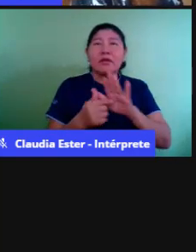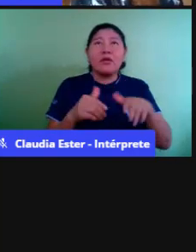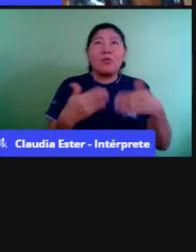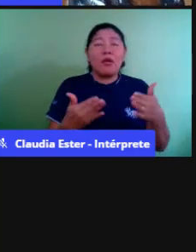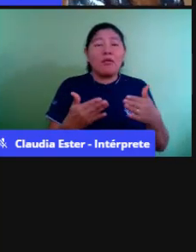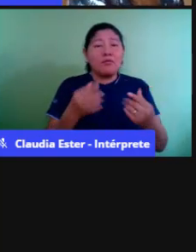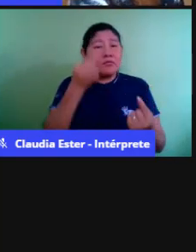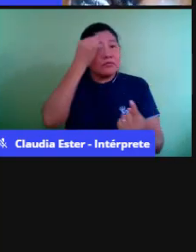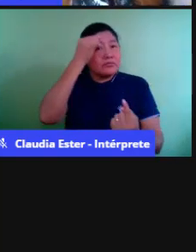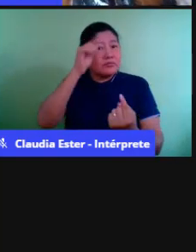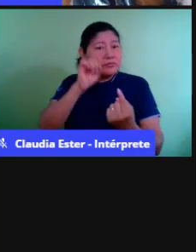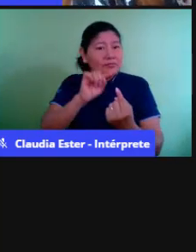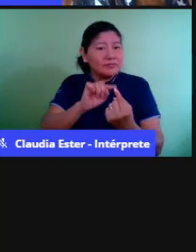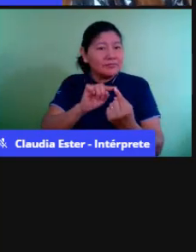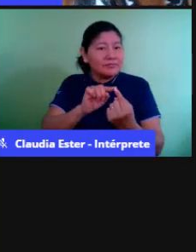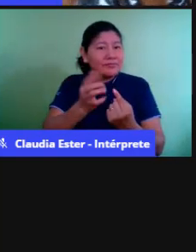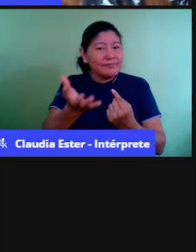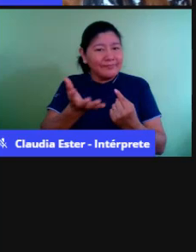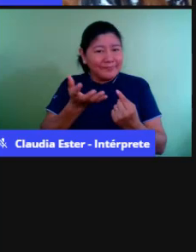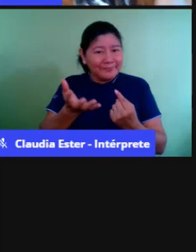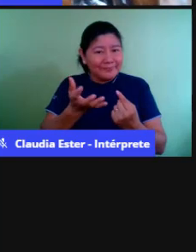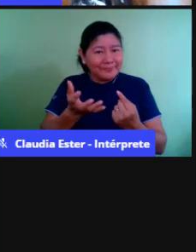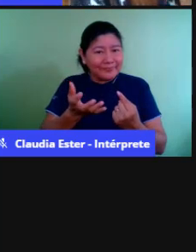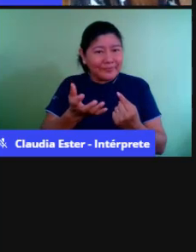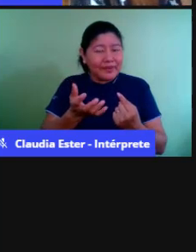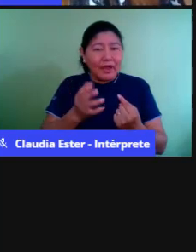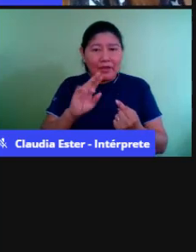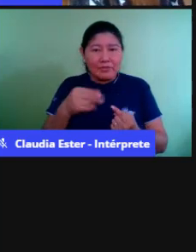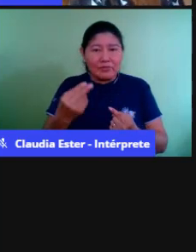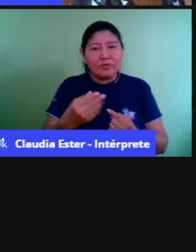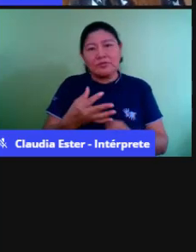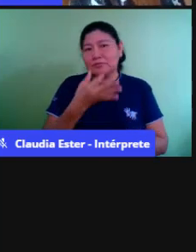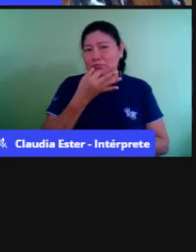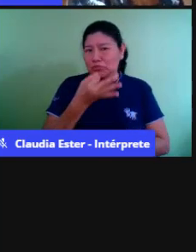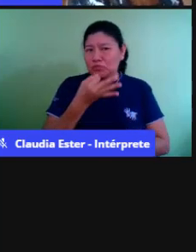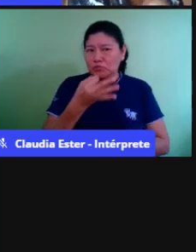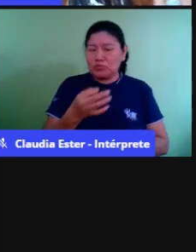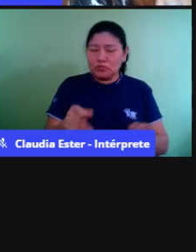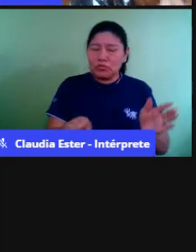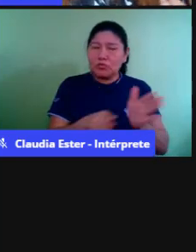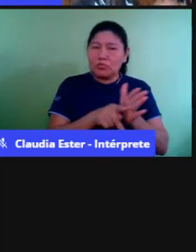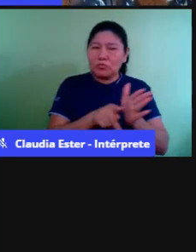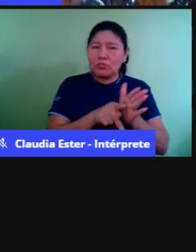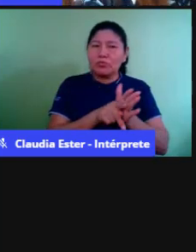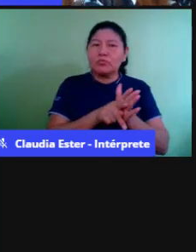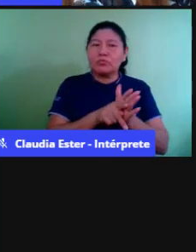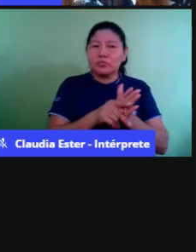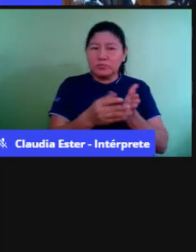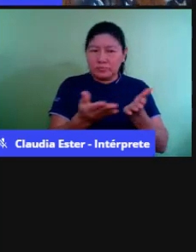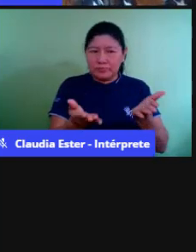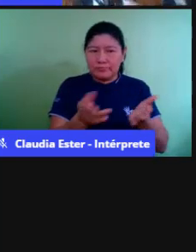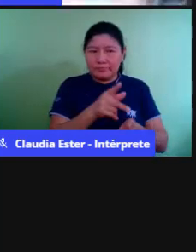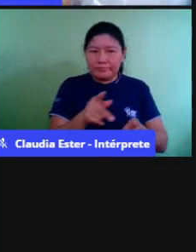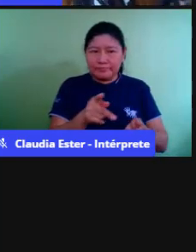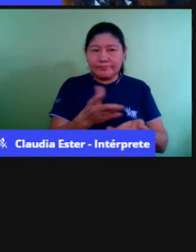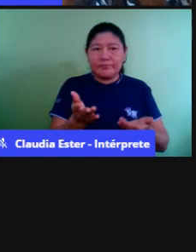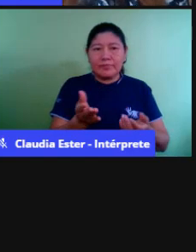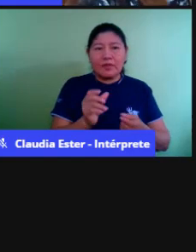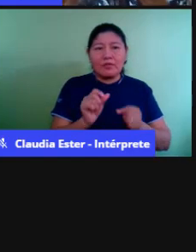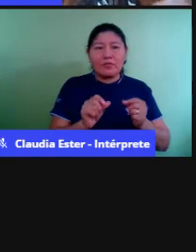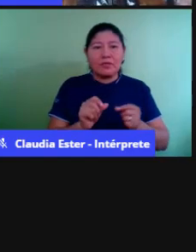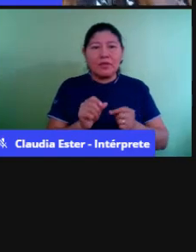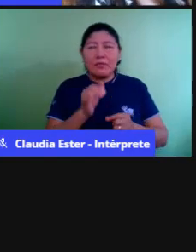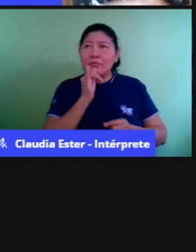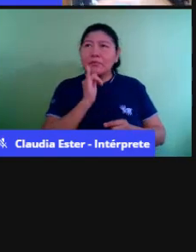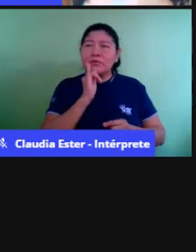tá? Então, como sugestão para o professor nesse tipo de proposta, ele poderá colocar, por exemplo, em uma